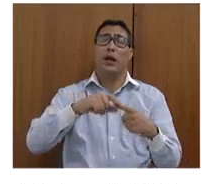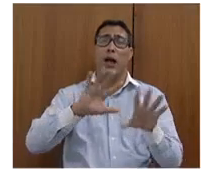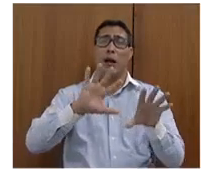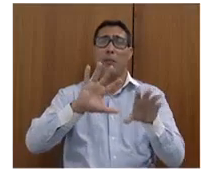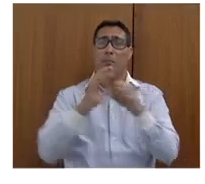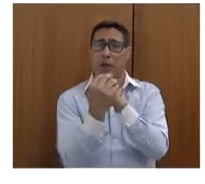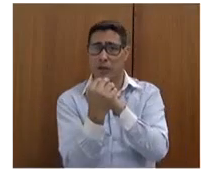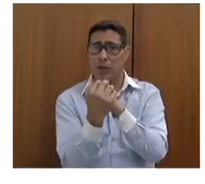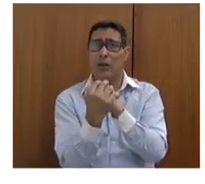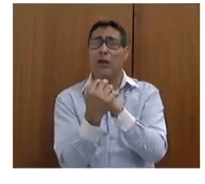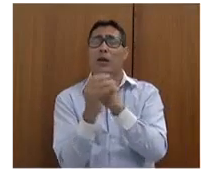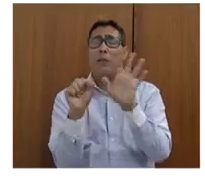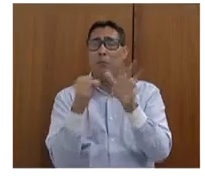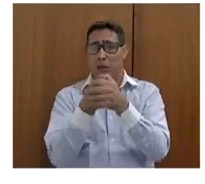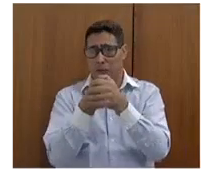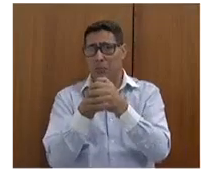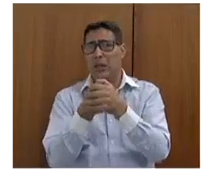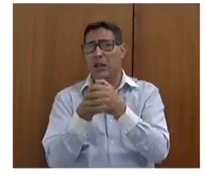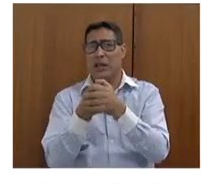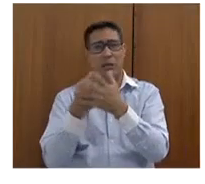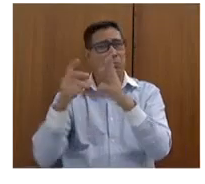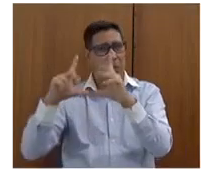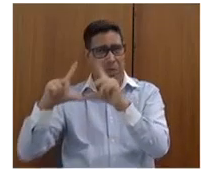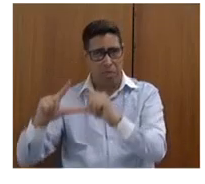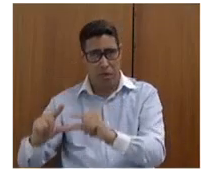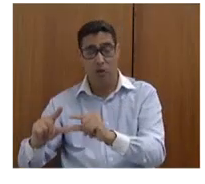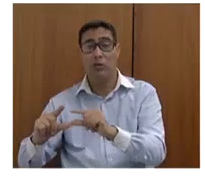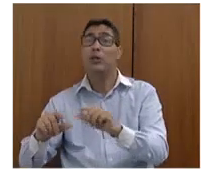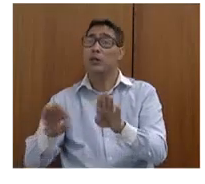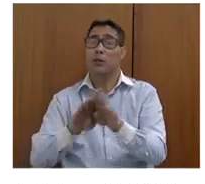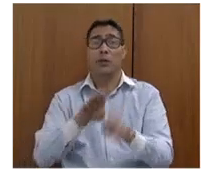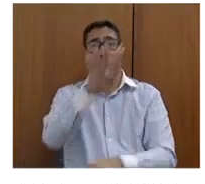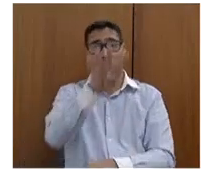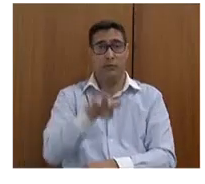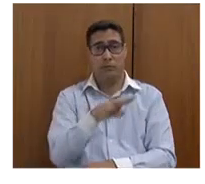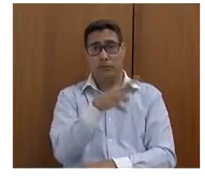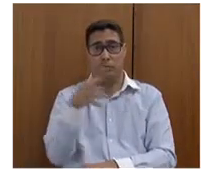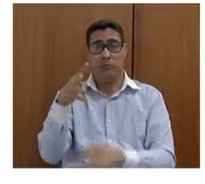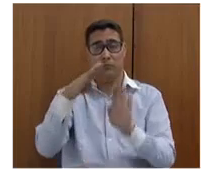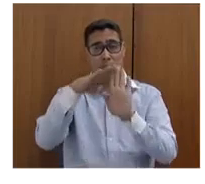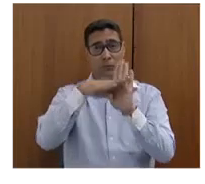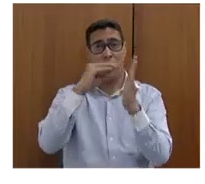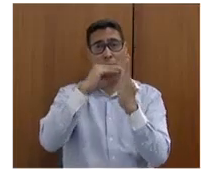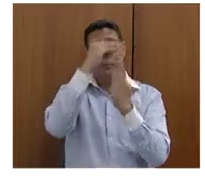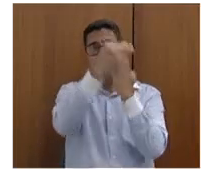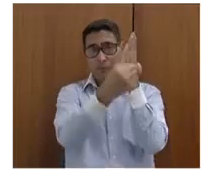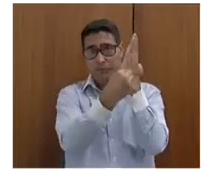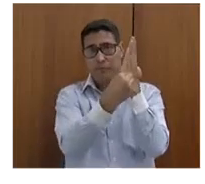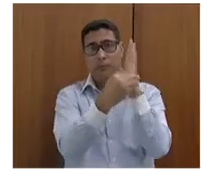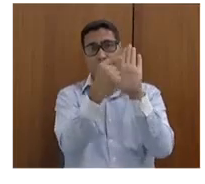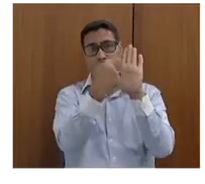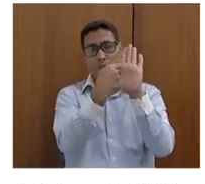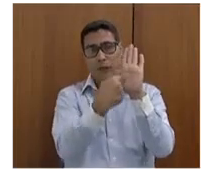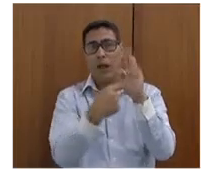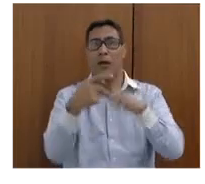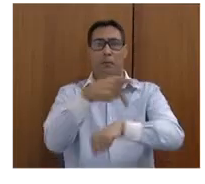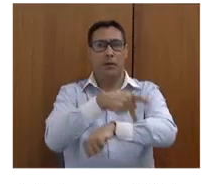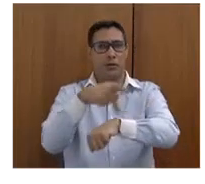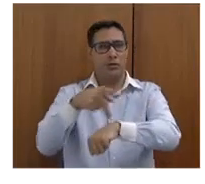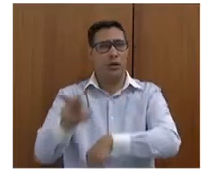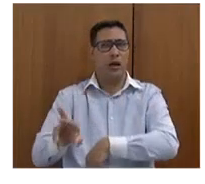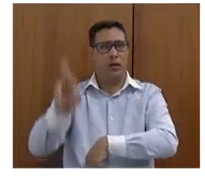reduzido né que perdeu apresentamos um calendário pedagógico que os nossos pedagógicos tiveram segurança em